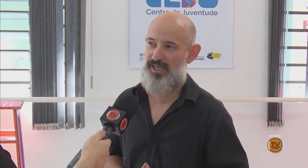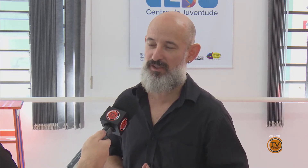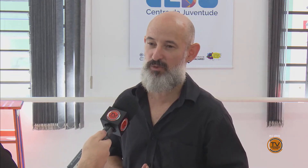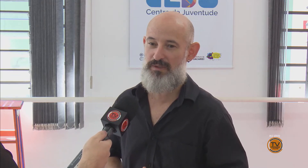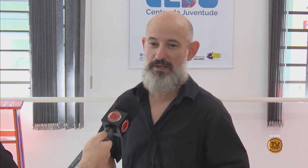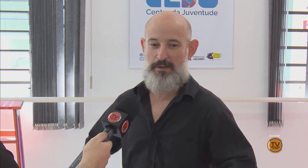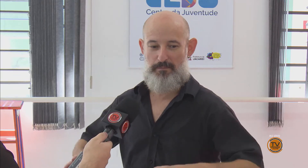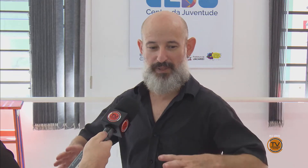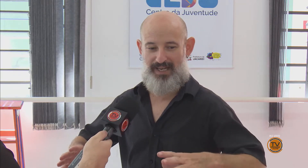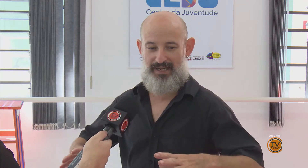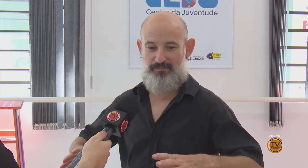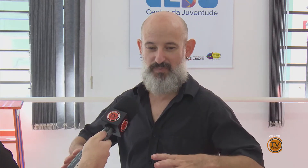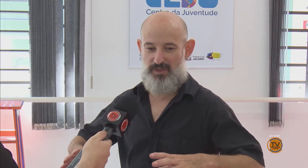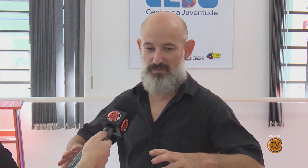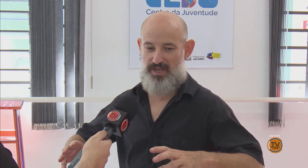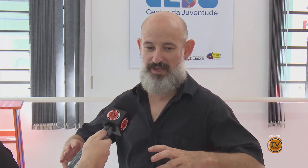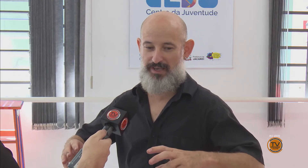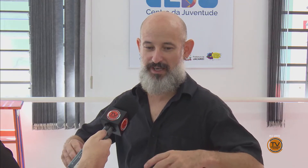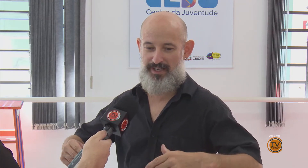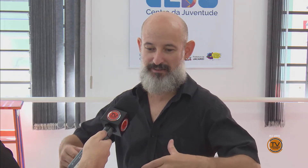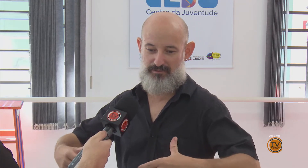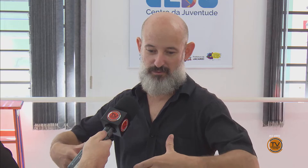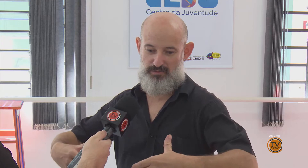empreendedora do projeto, para